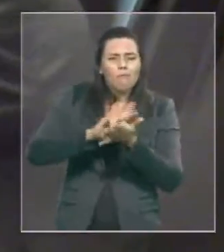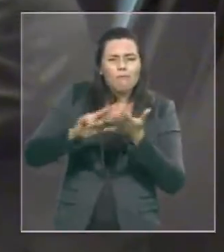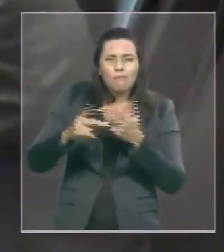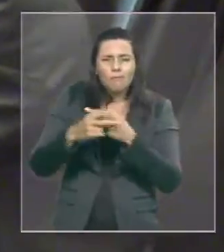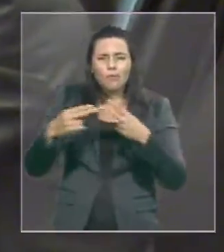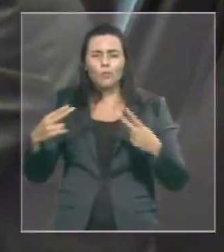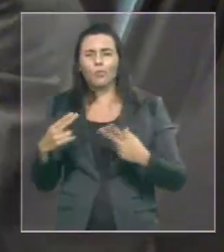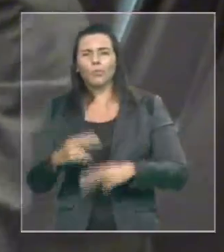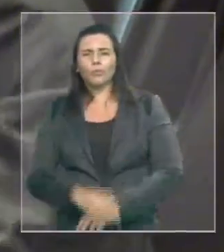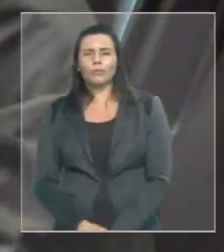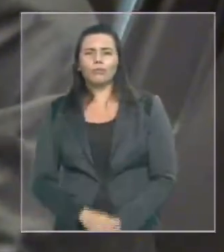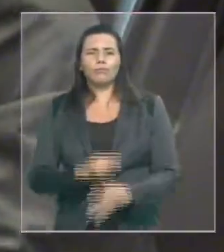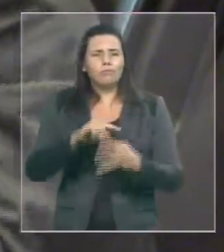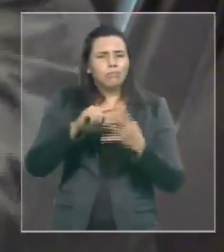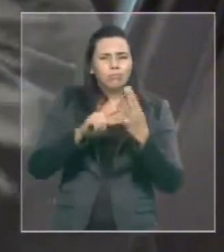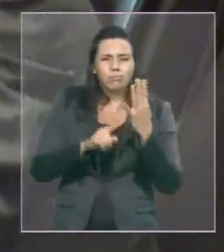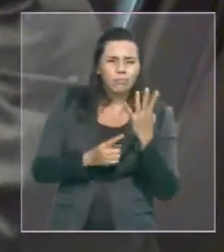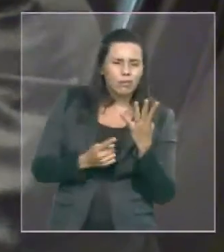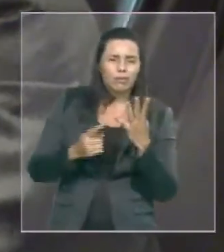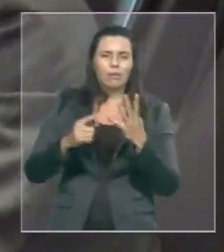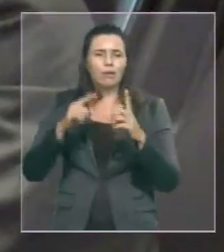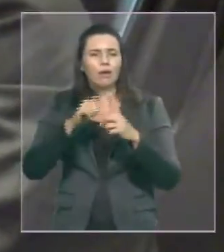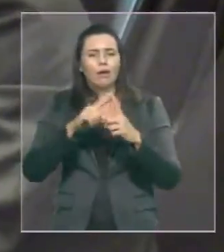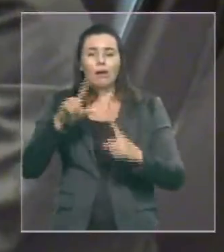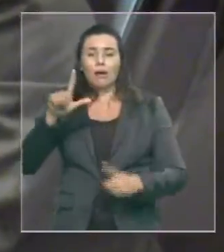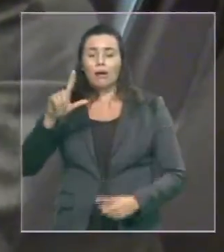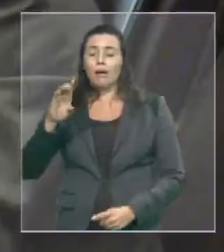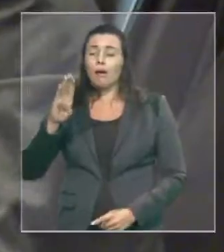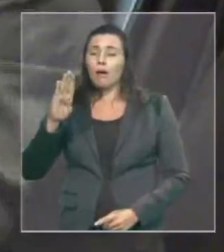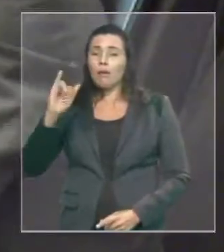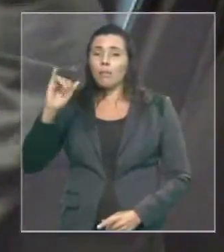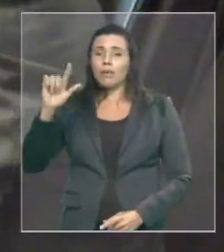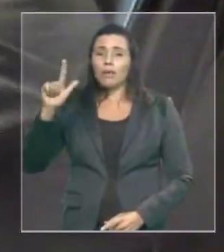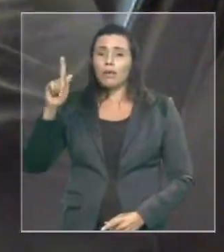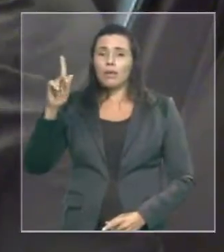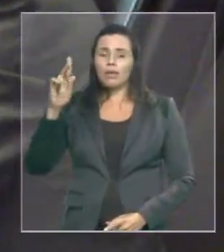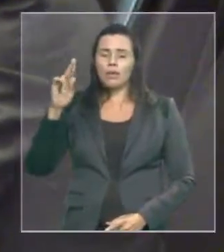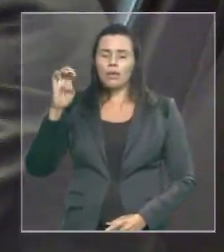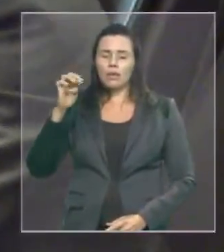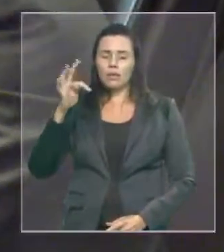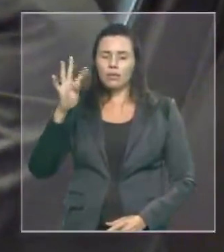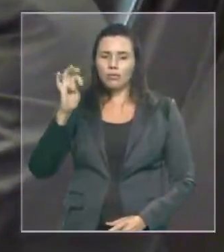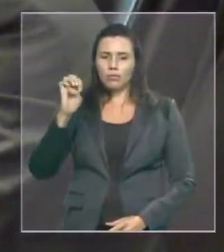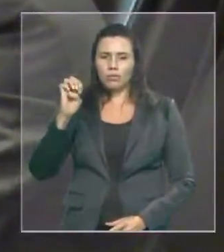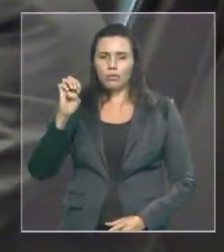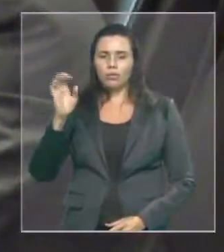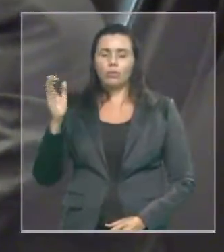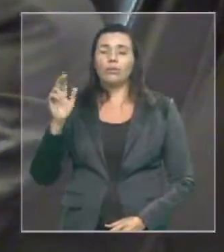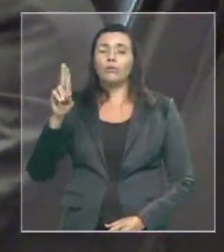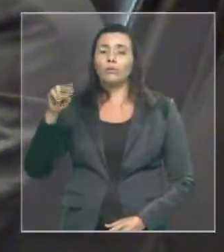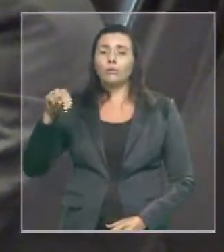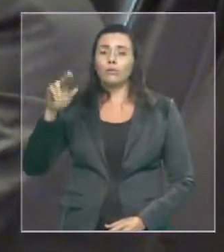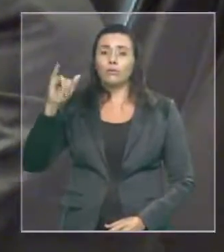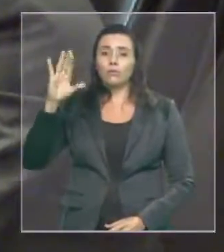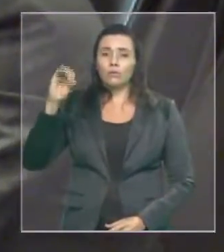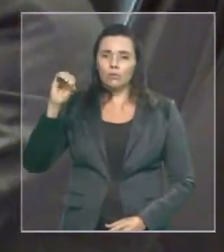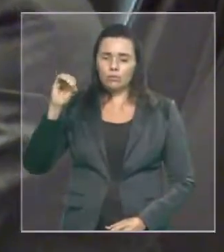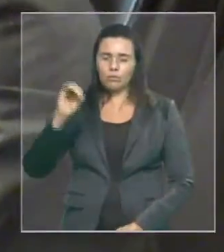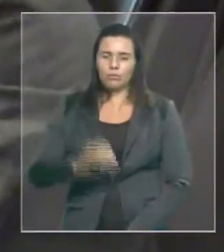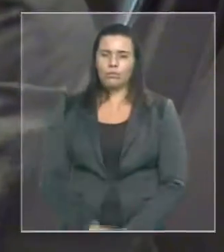Inclusive do bilhete único, da bilhetagem eletrônica, que foram etapas que foram sendo vencidas até chegar aqui.